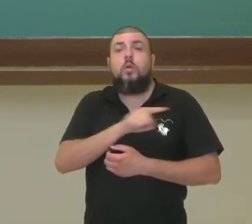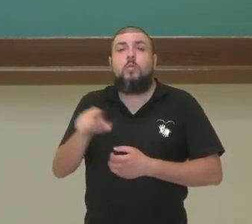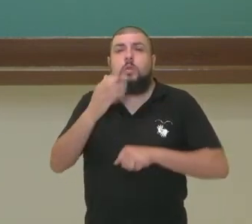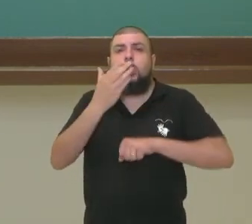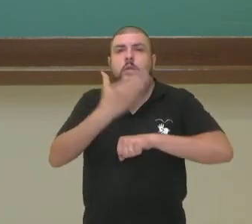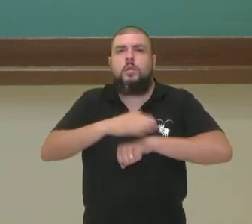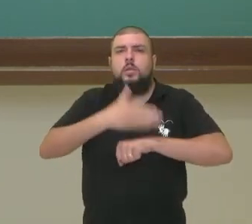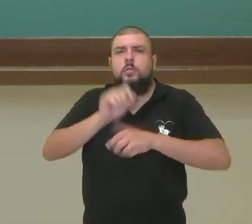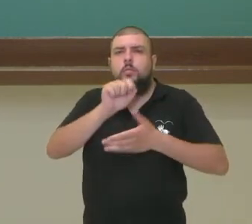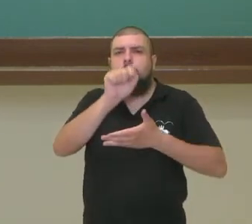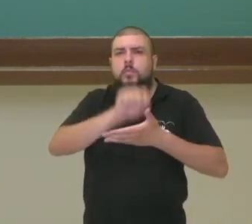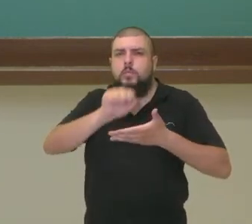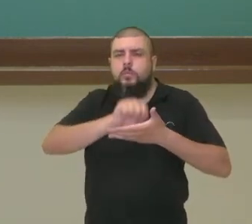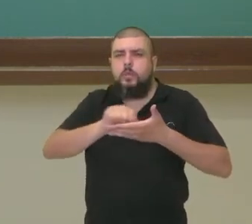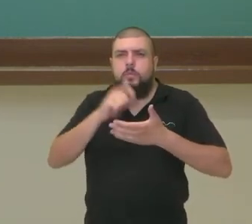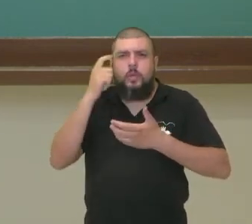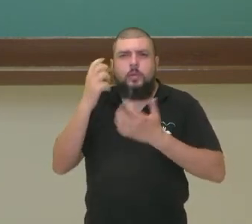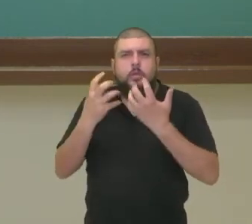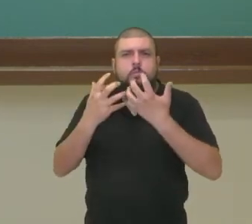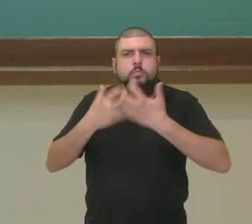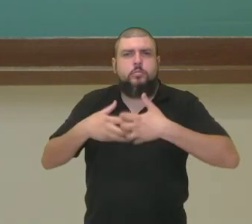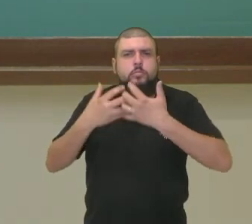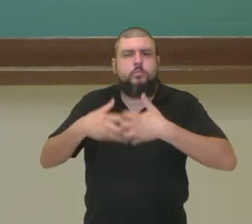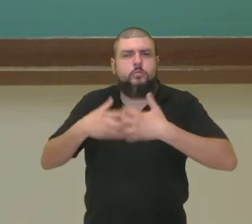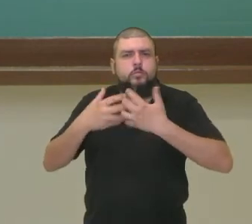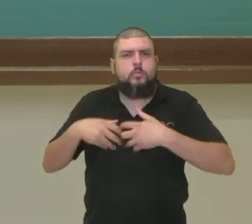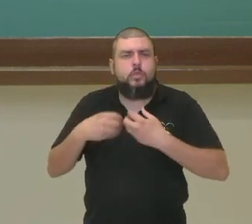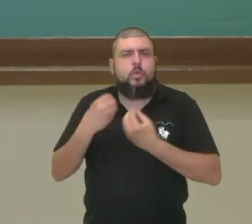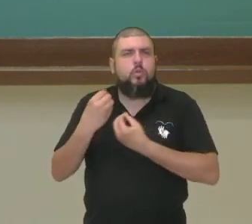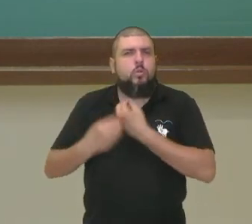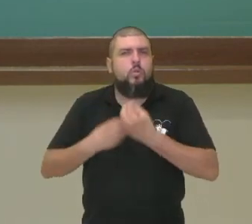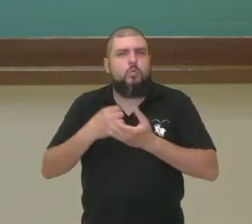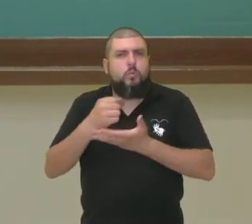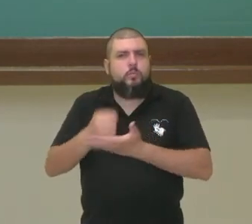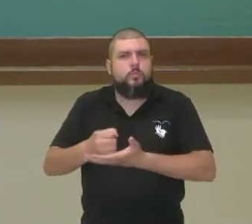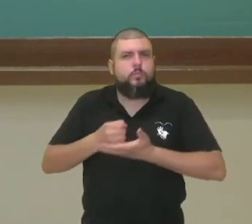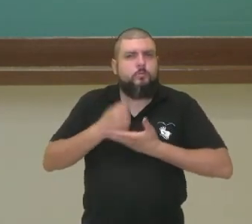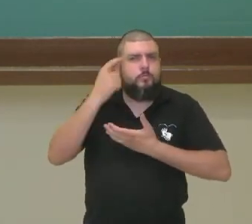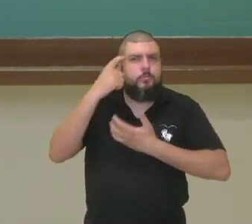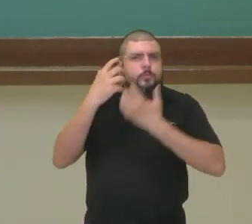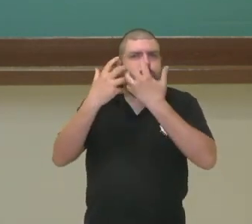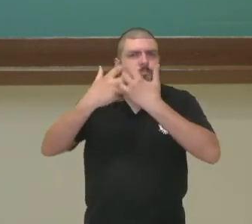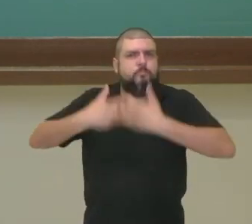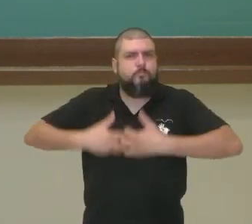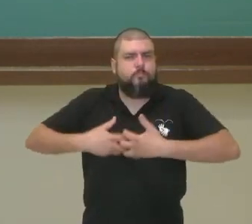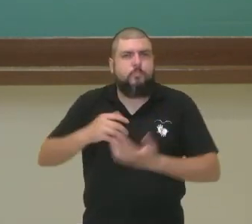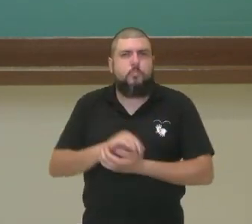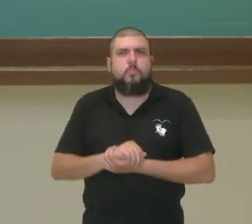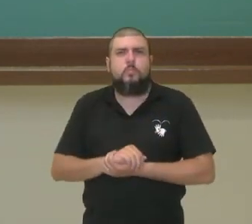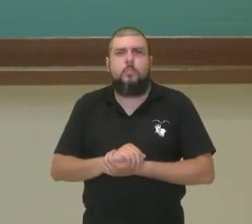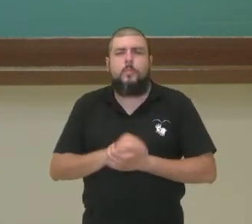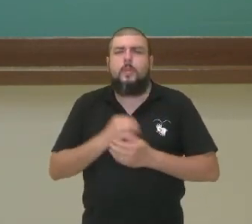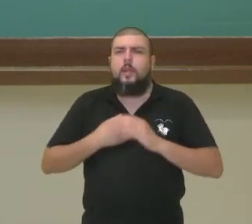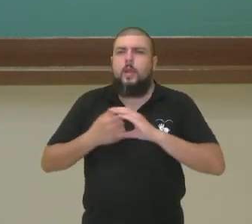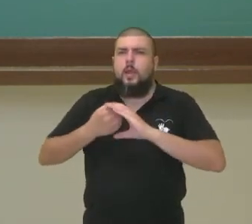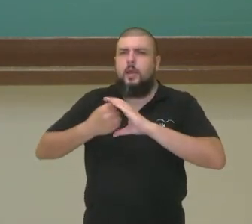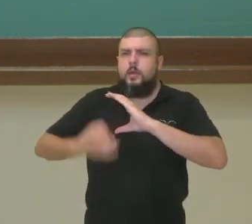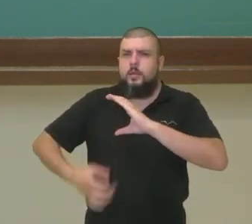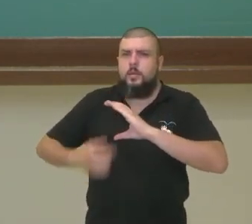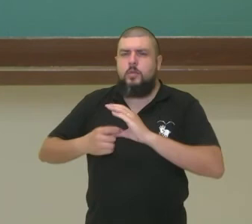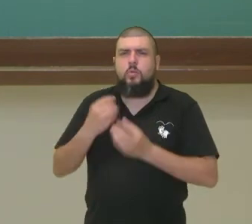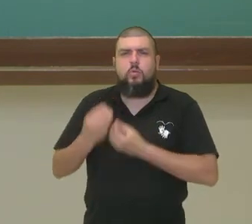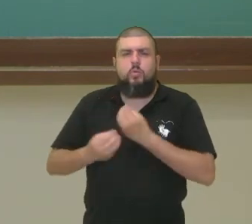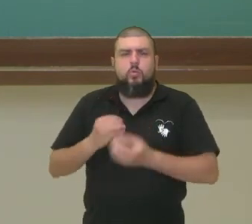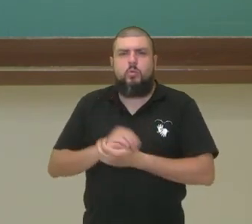escrita, resolvendo problemas, forçando o teu raciocínio lógico. Quais são as características de um bom líder? Bom, aquele que